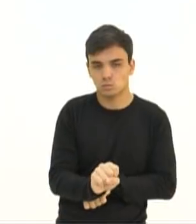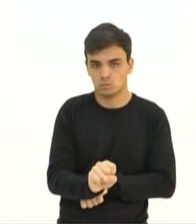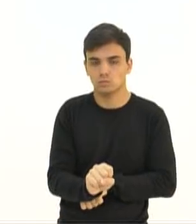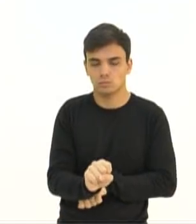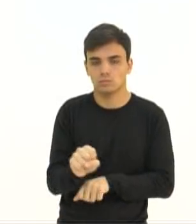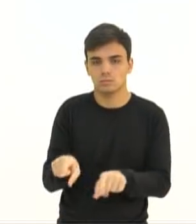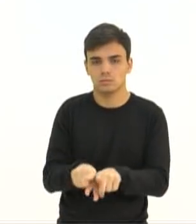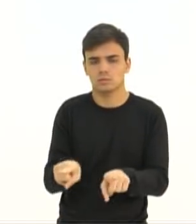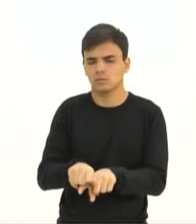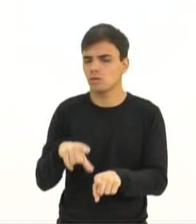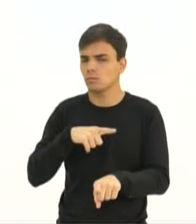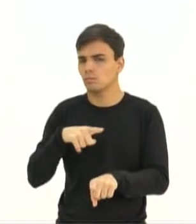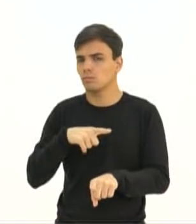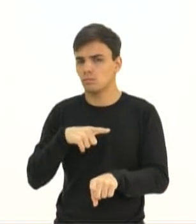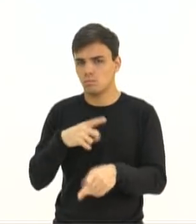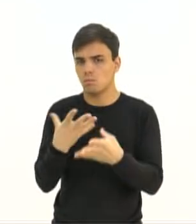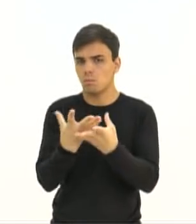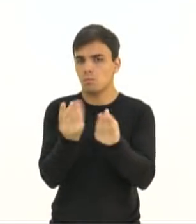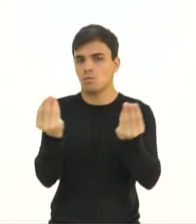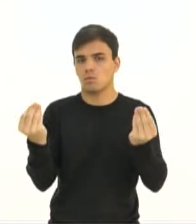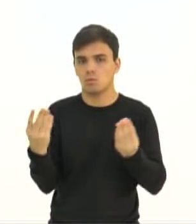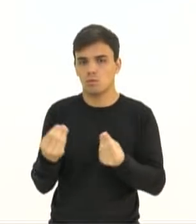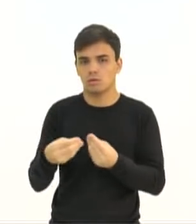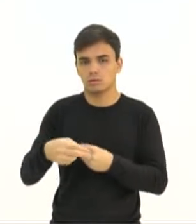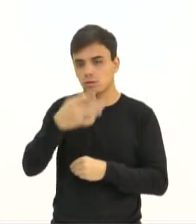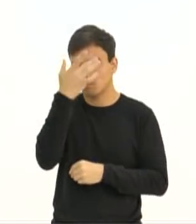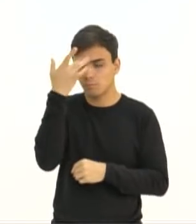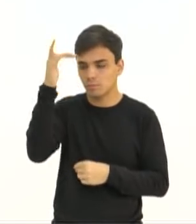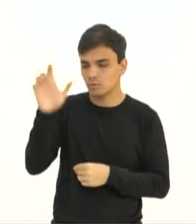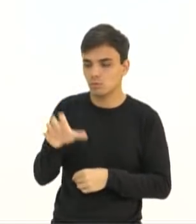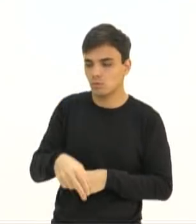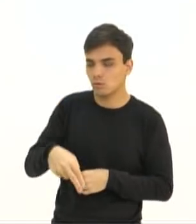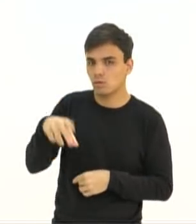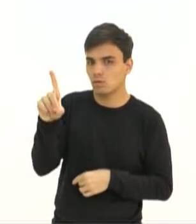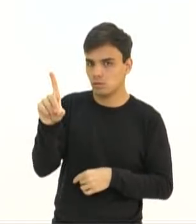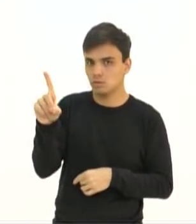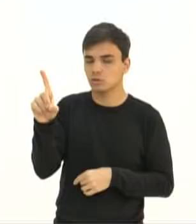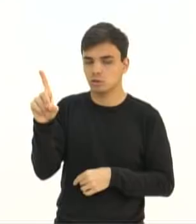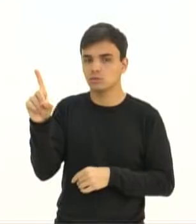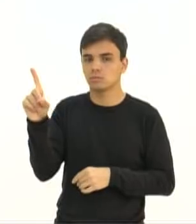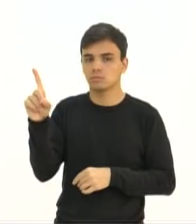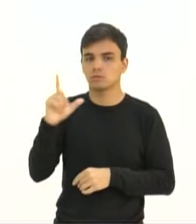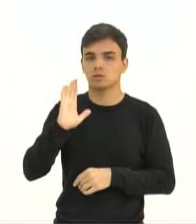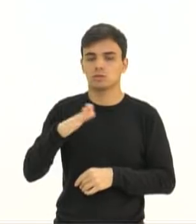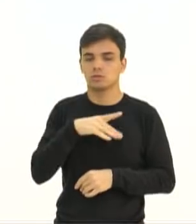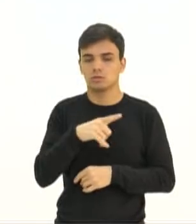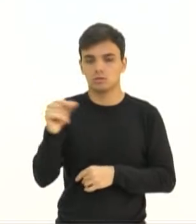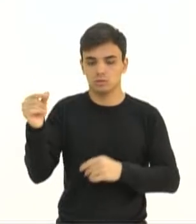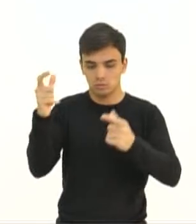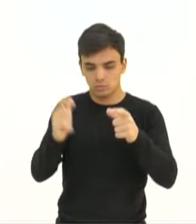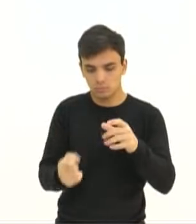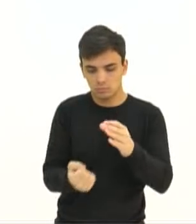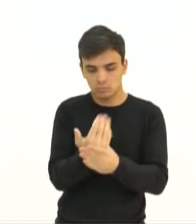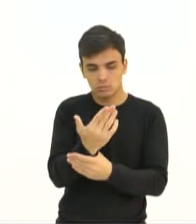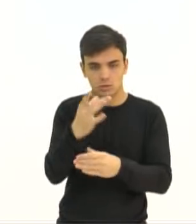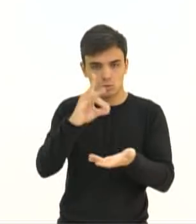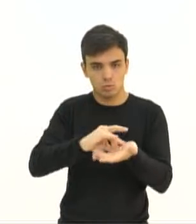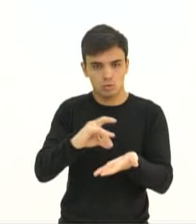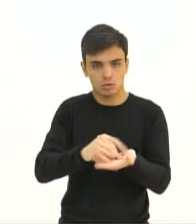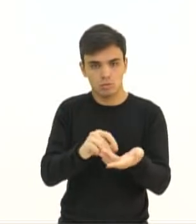muitos nordestinos que saíram devido a essas condições que a gente já falou, da sua região de origem, e